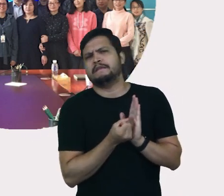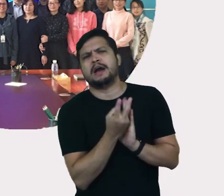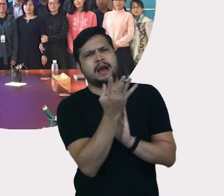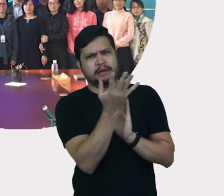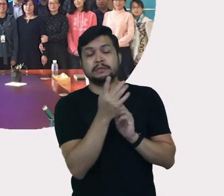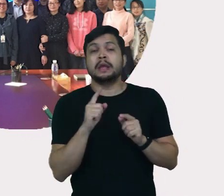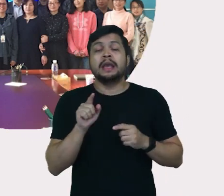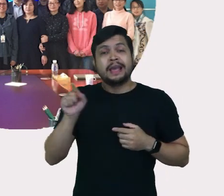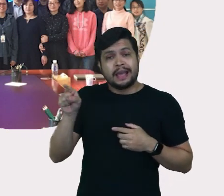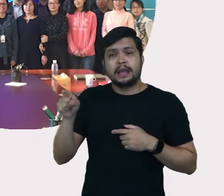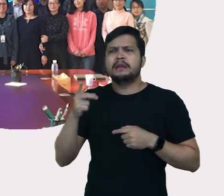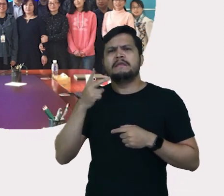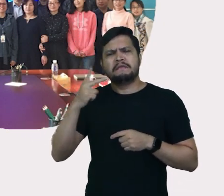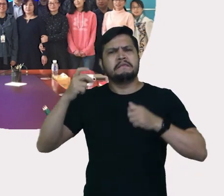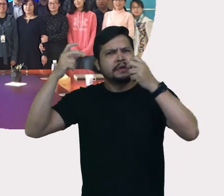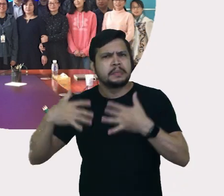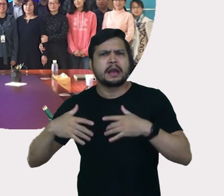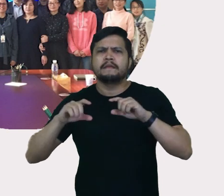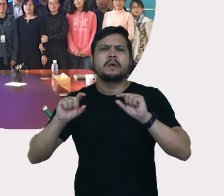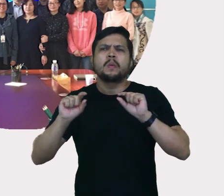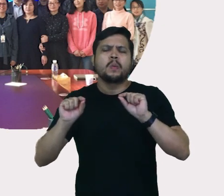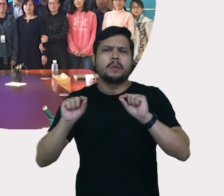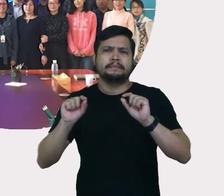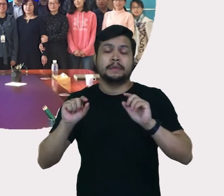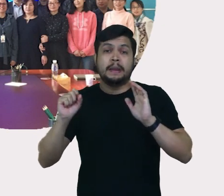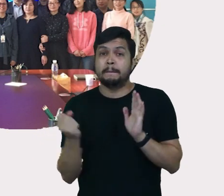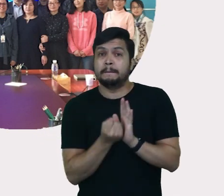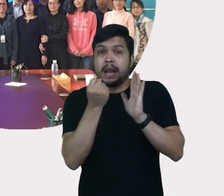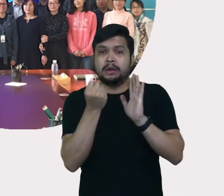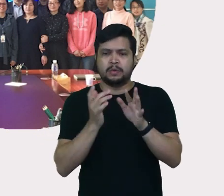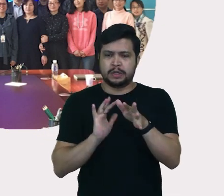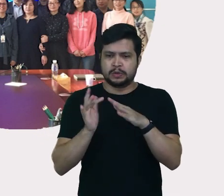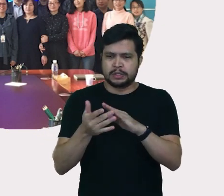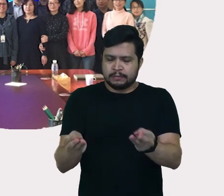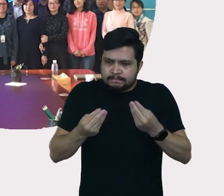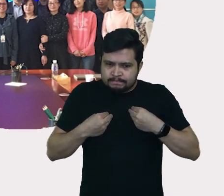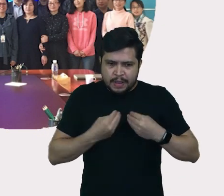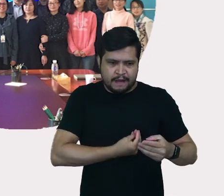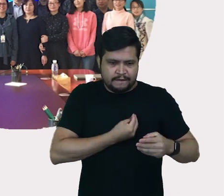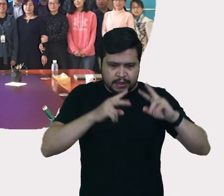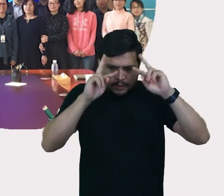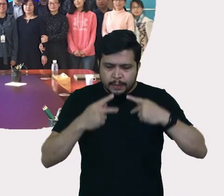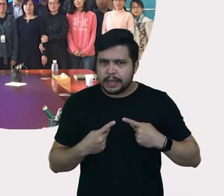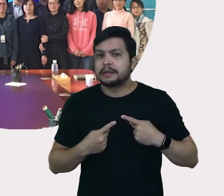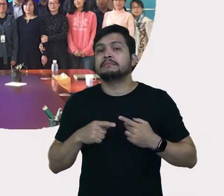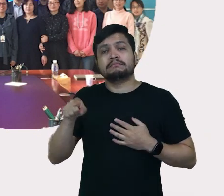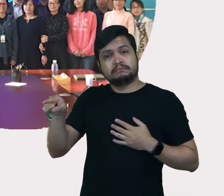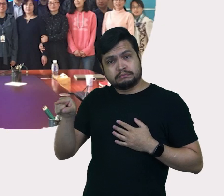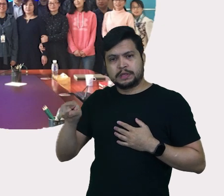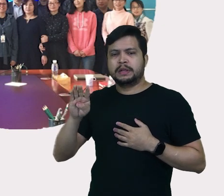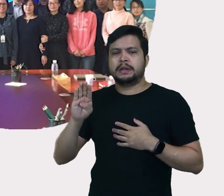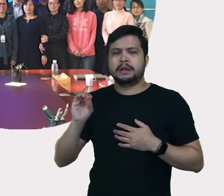dos primeiros que começou a falar sobre o impacto que as redes sociais iam ter sobre nós, o Bauman, morreu em 2017,